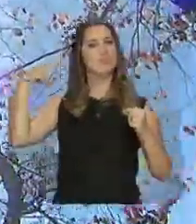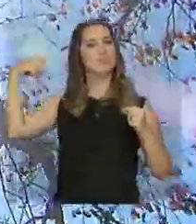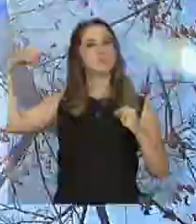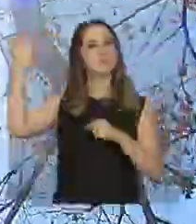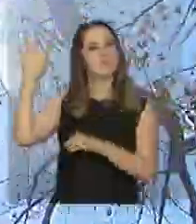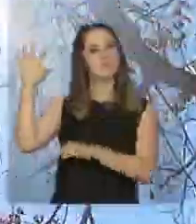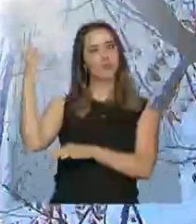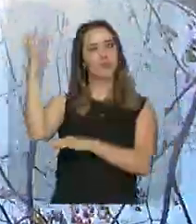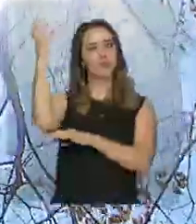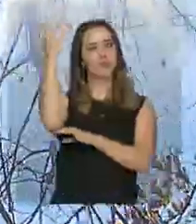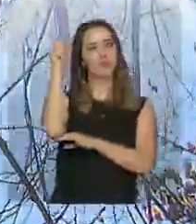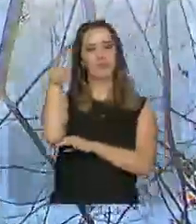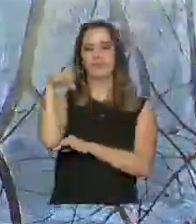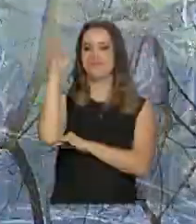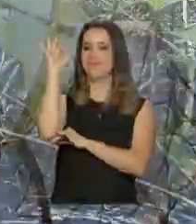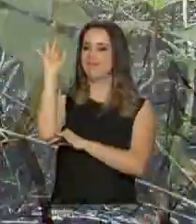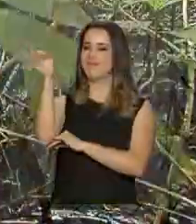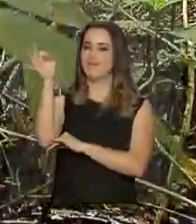ideal.